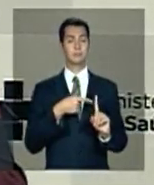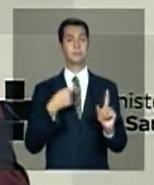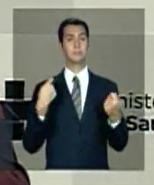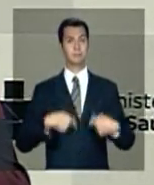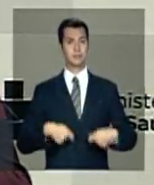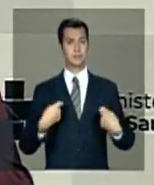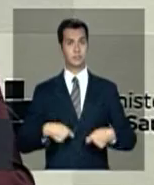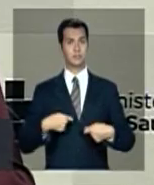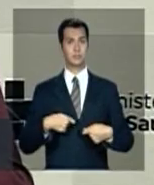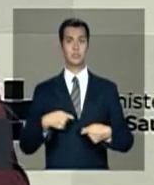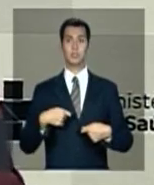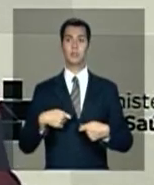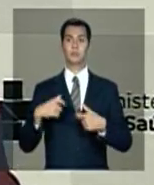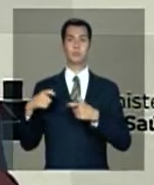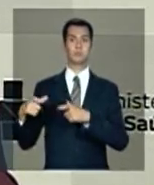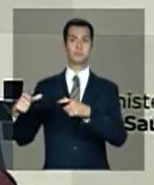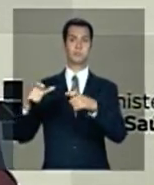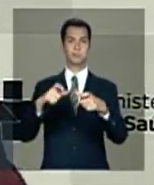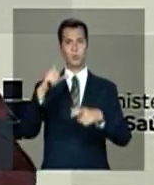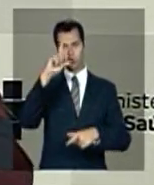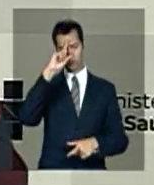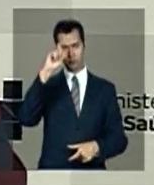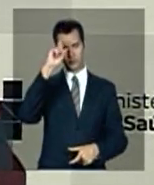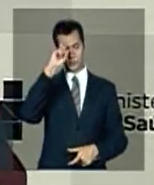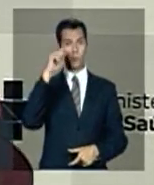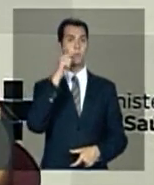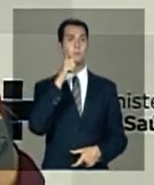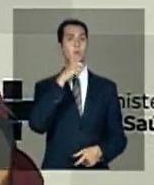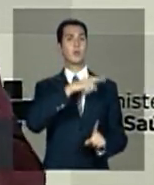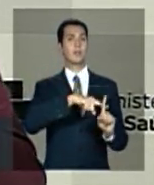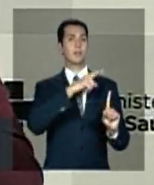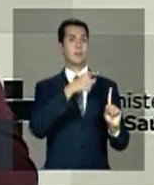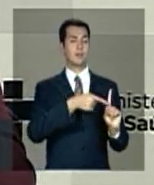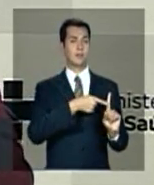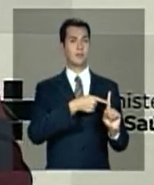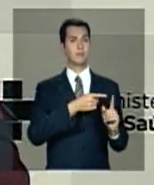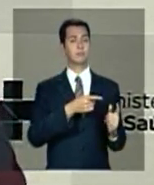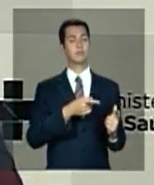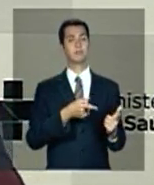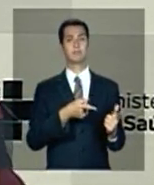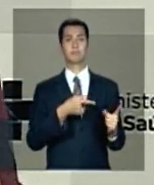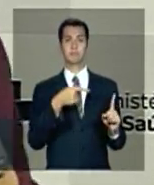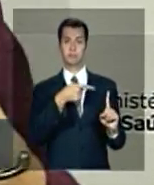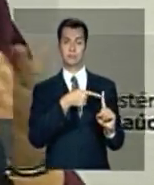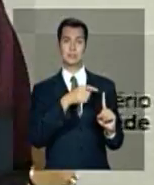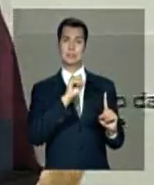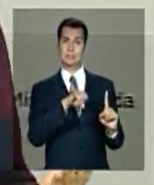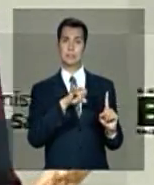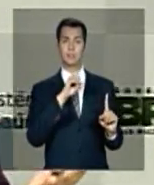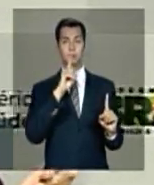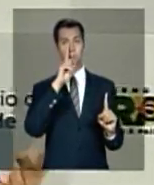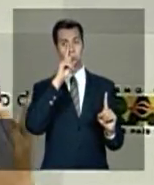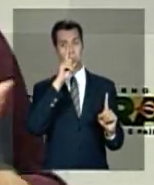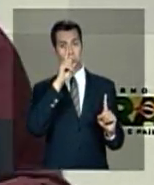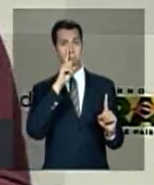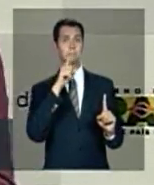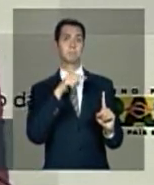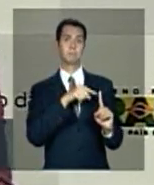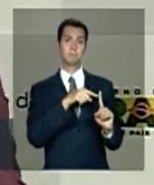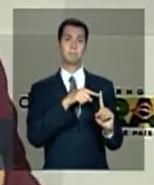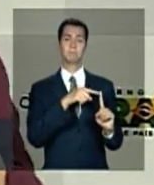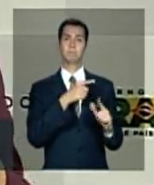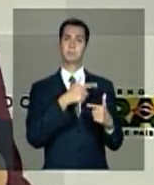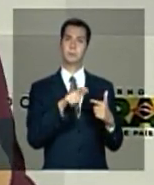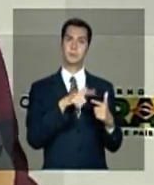unidades de referência para que as gestantes que estejam ameaçadas de qualquer risco